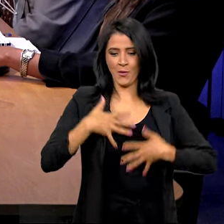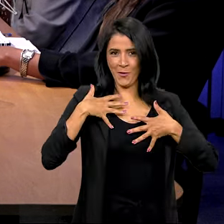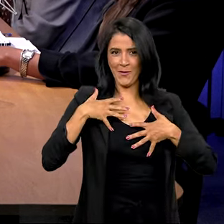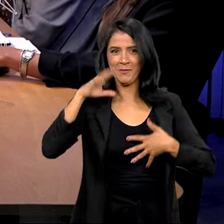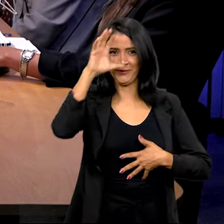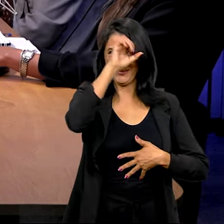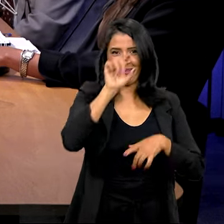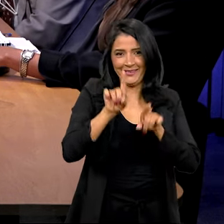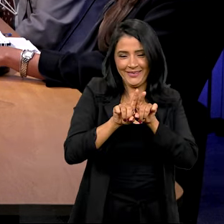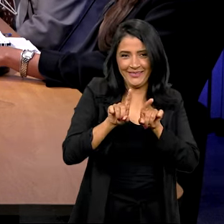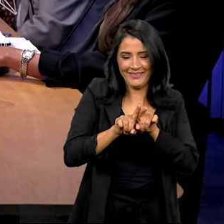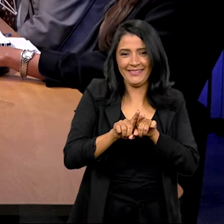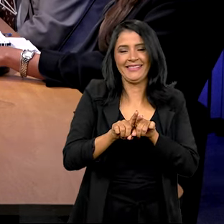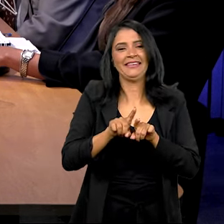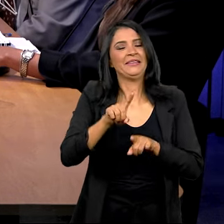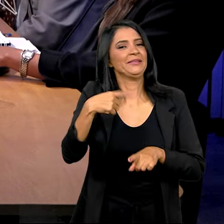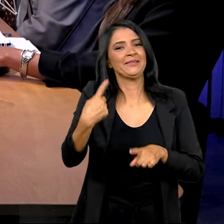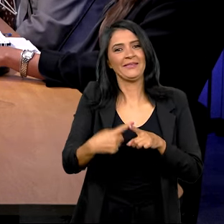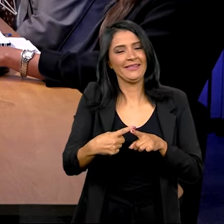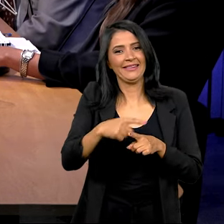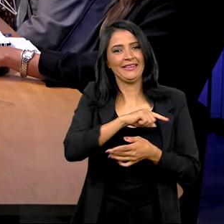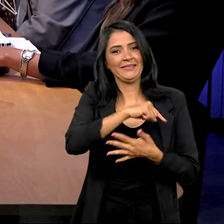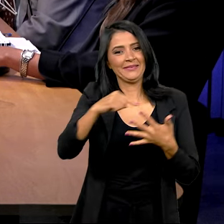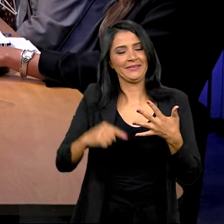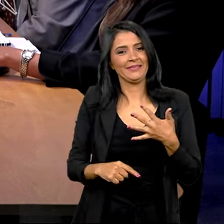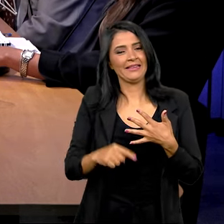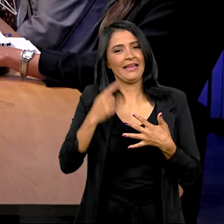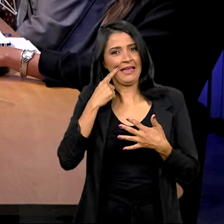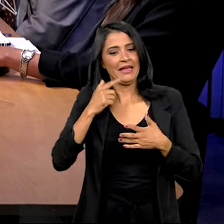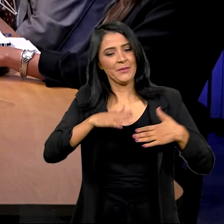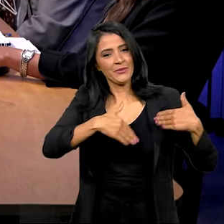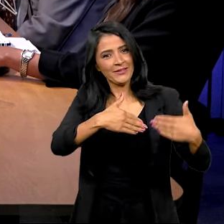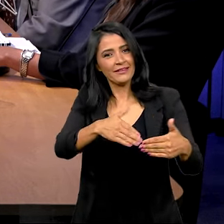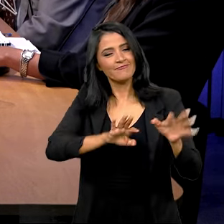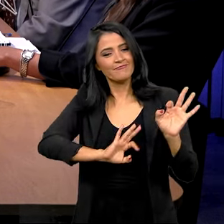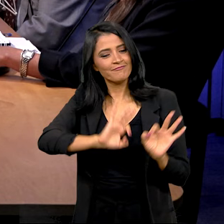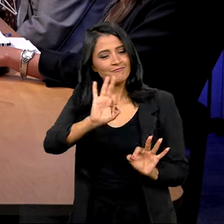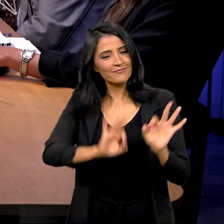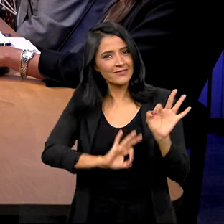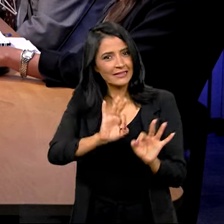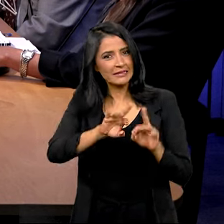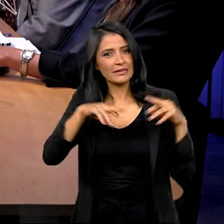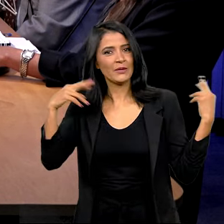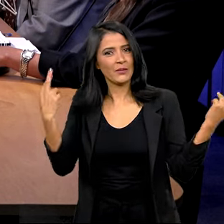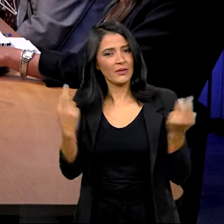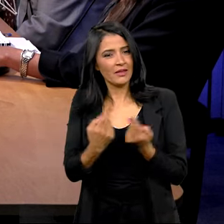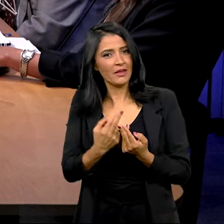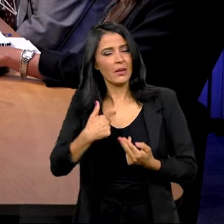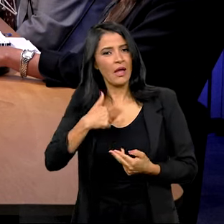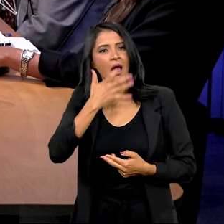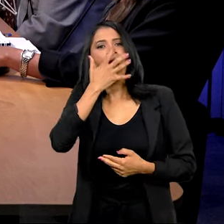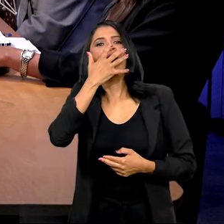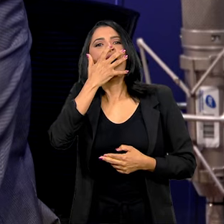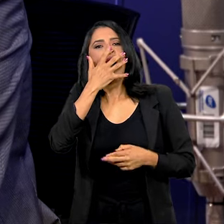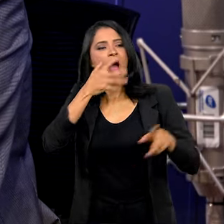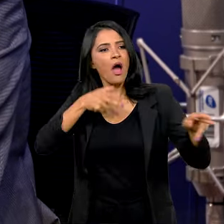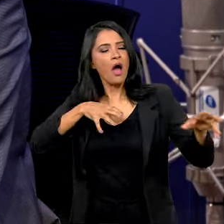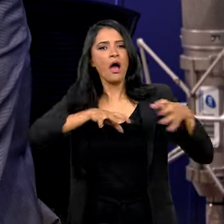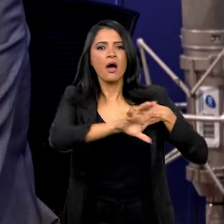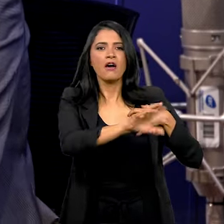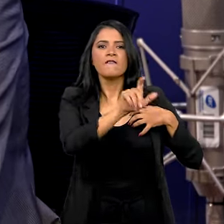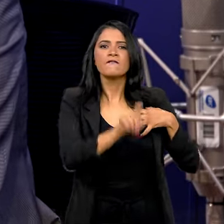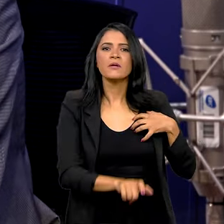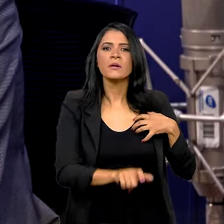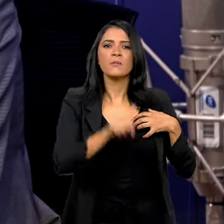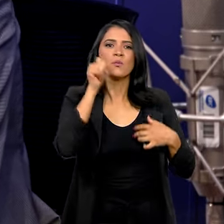aprendizado muito grande e em várias circunstâncias no processo de preparação da reunião eu me vi na situação em